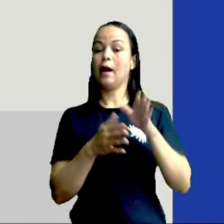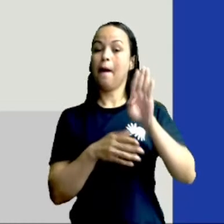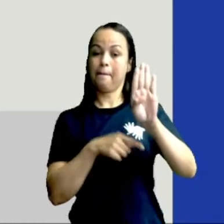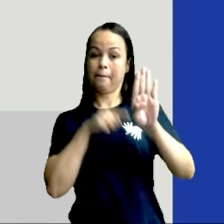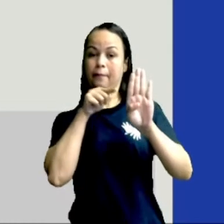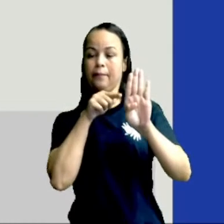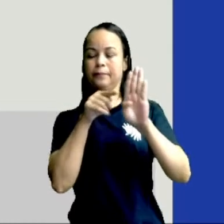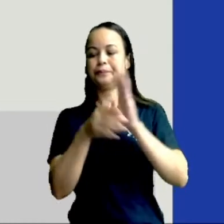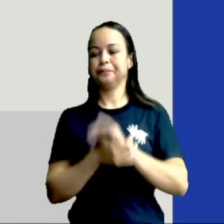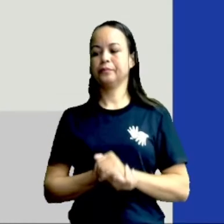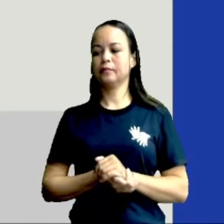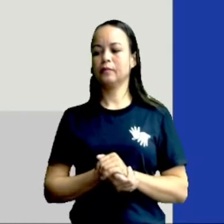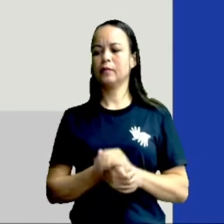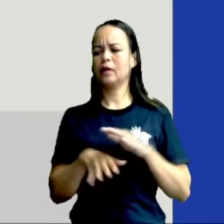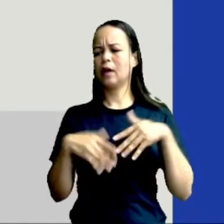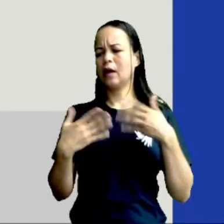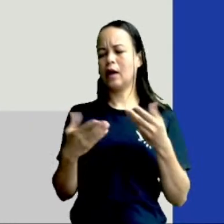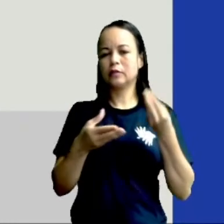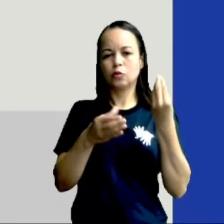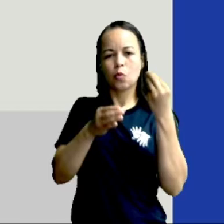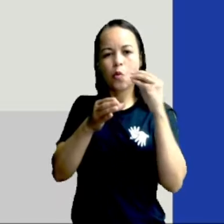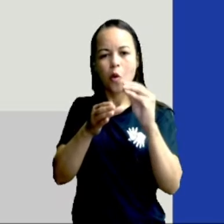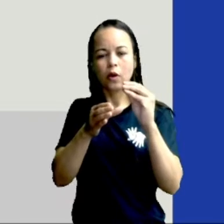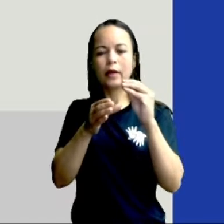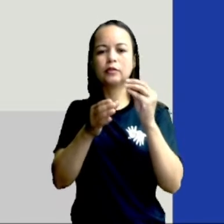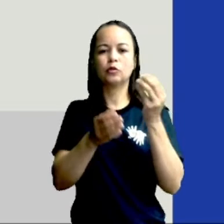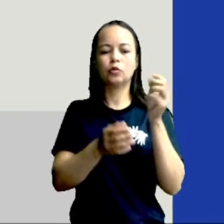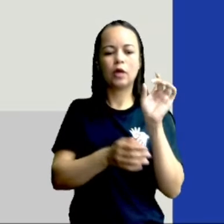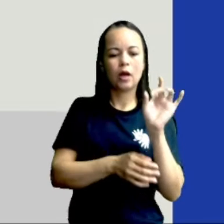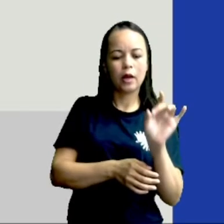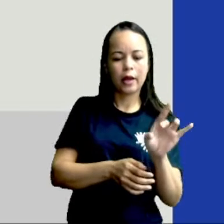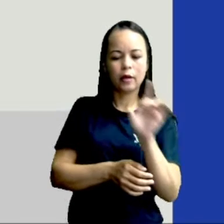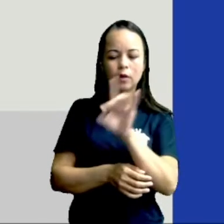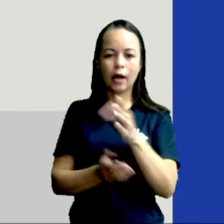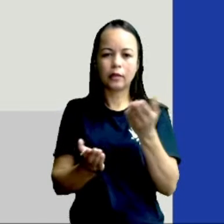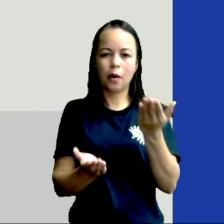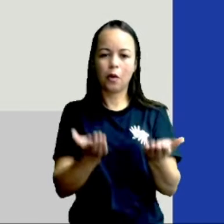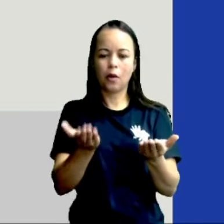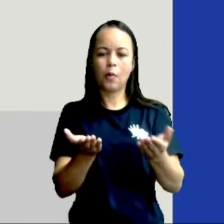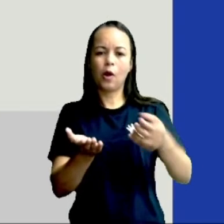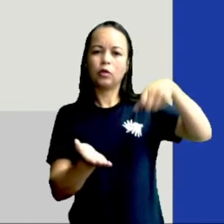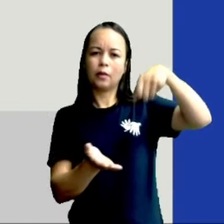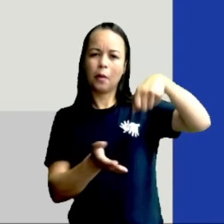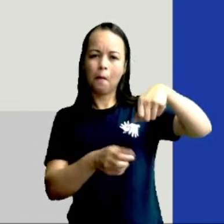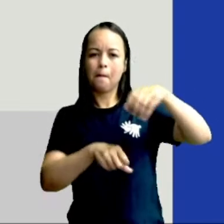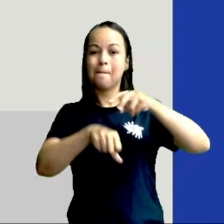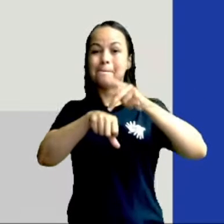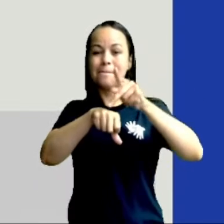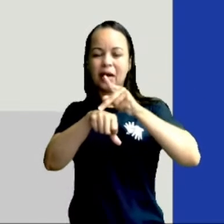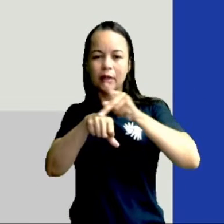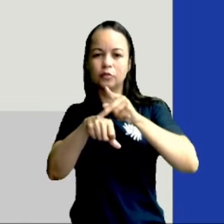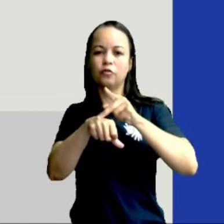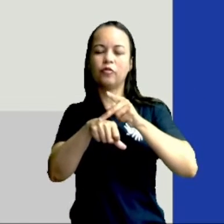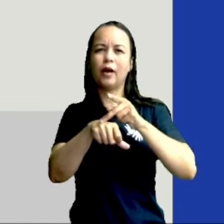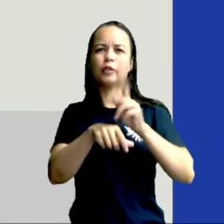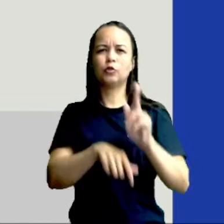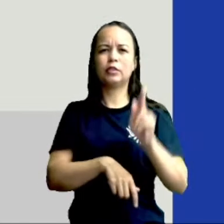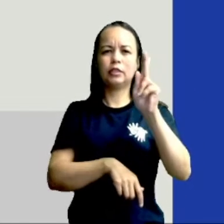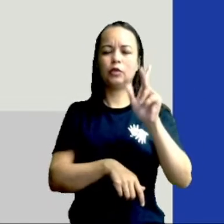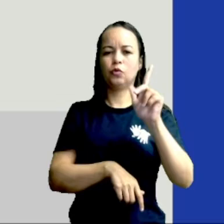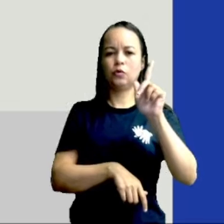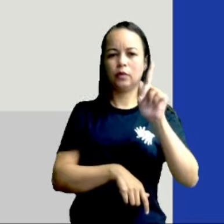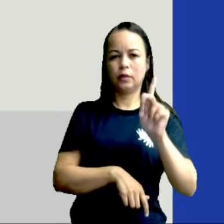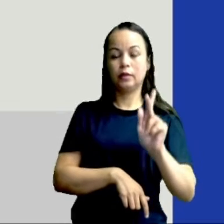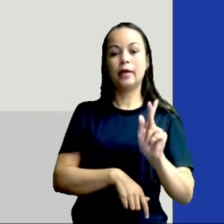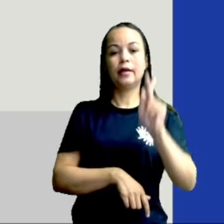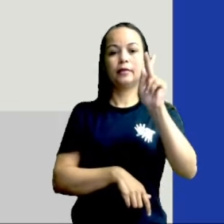letra B? Caso colocássemos em cada bandeja um pacote preto valendo 5 kg, a